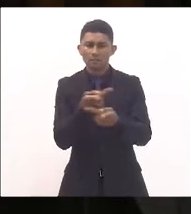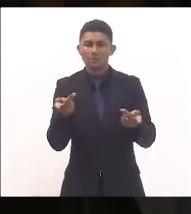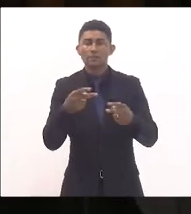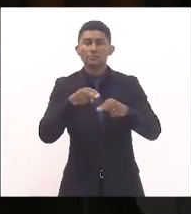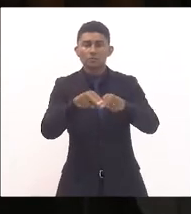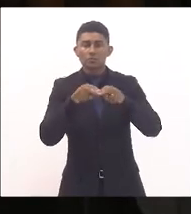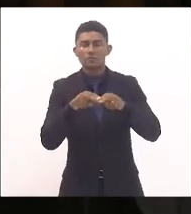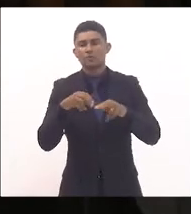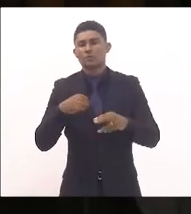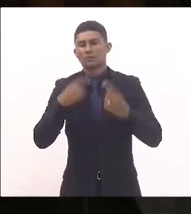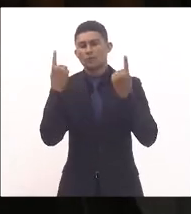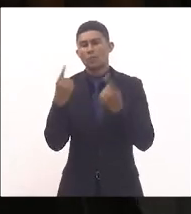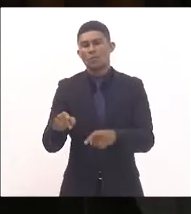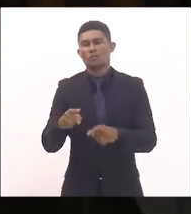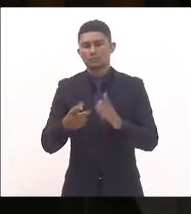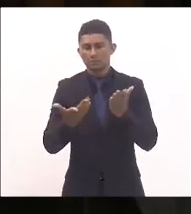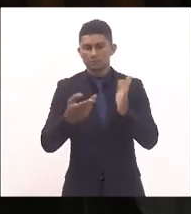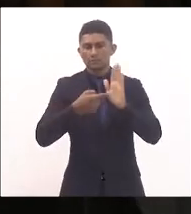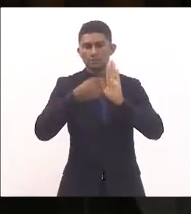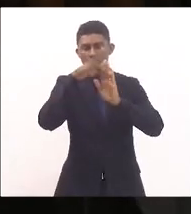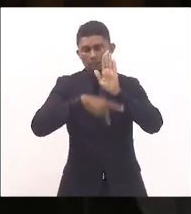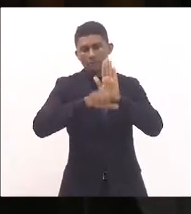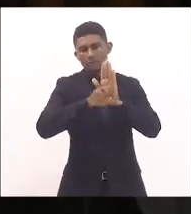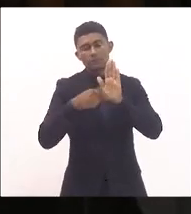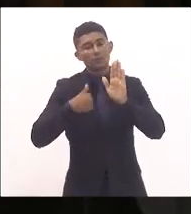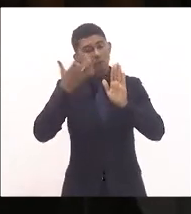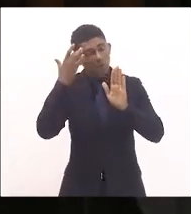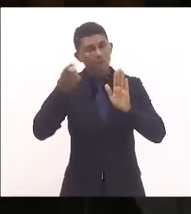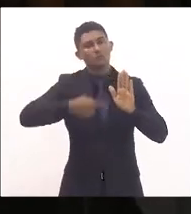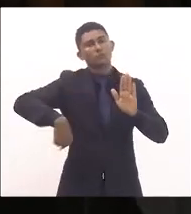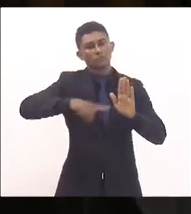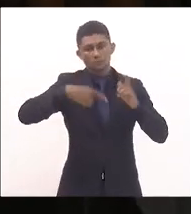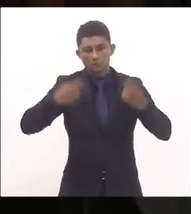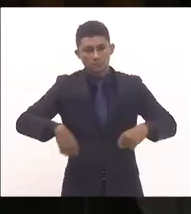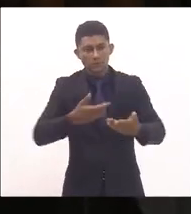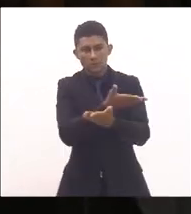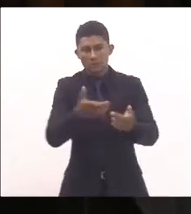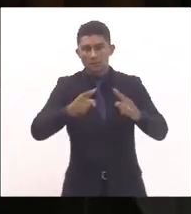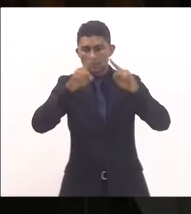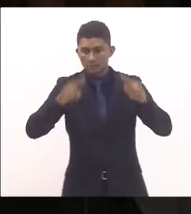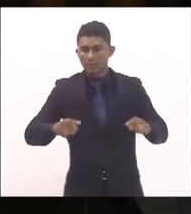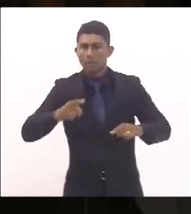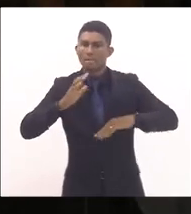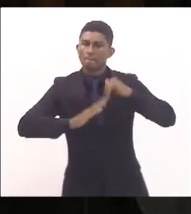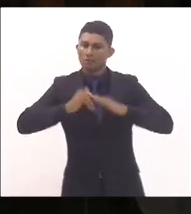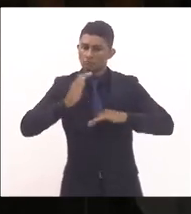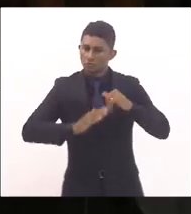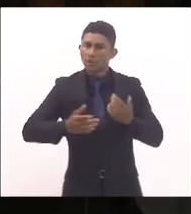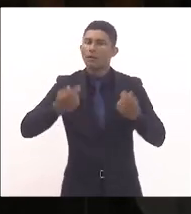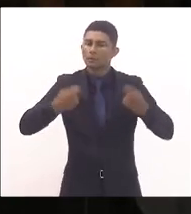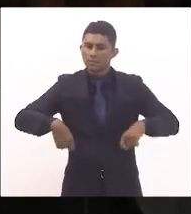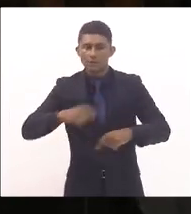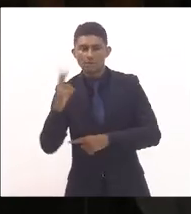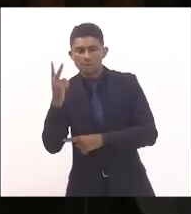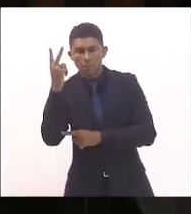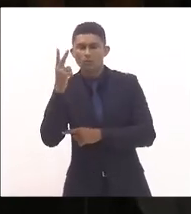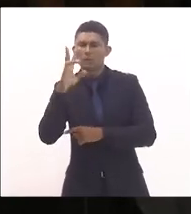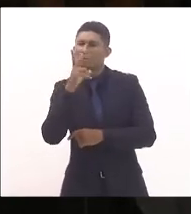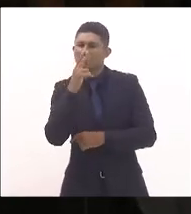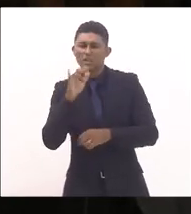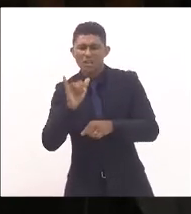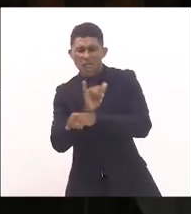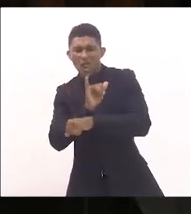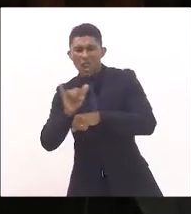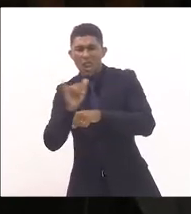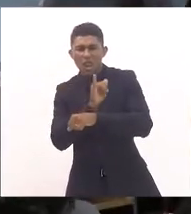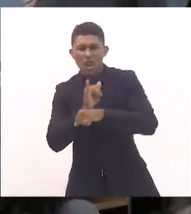sou contrário a esse projeto. Eu acho que a gente tem que buscar a valorização dos profissionais, mas não pode ter estratégia fura-teto constitucional. Deputada Marta